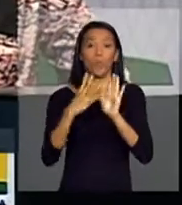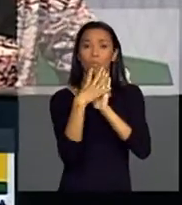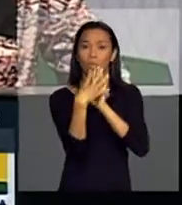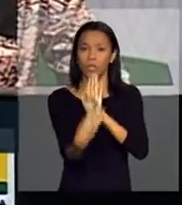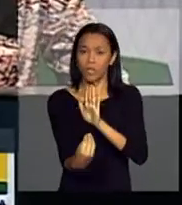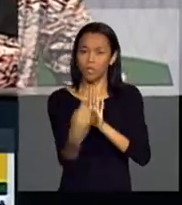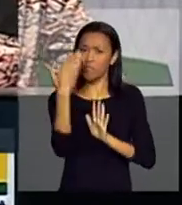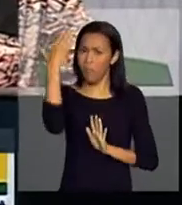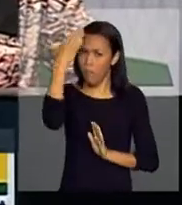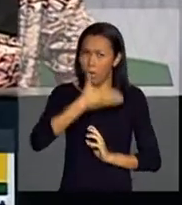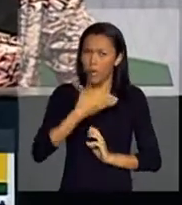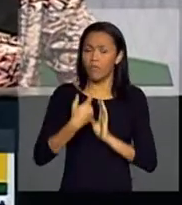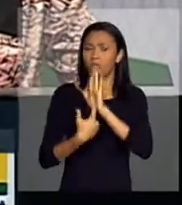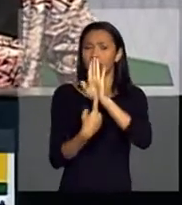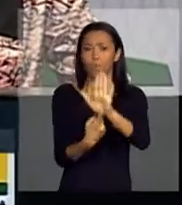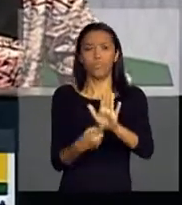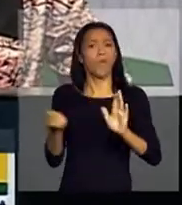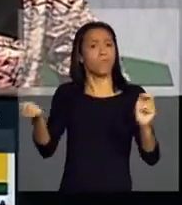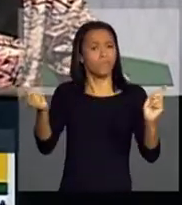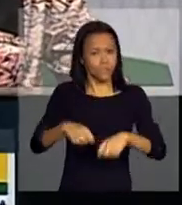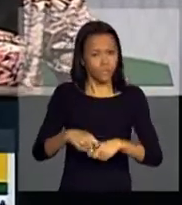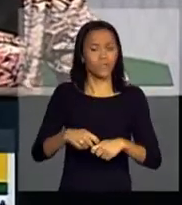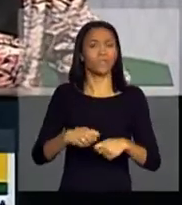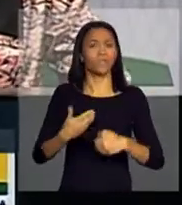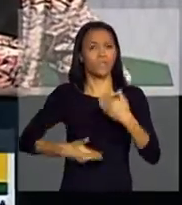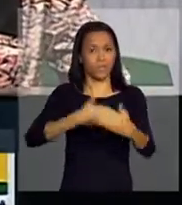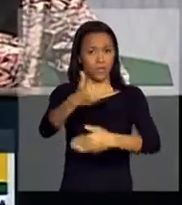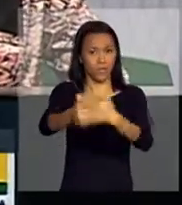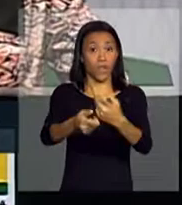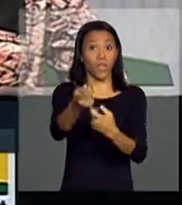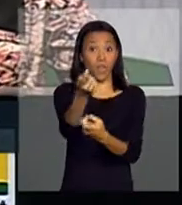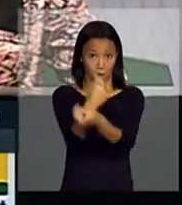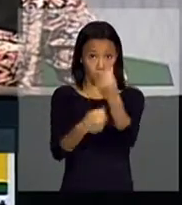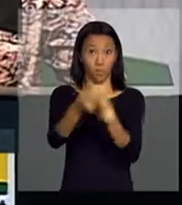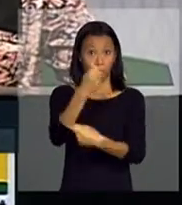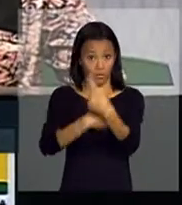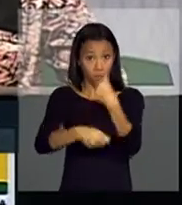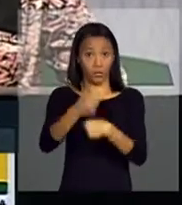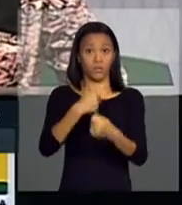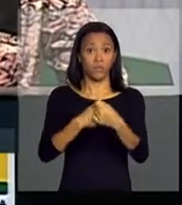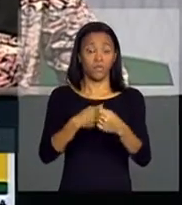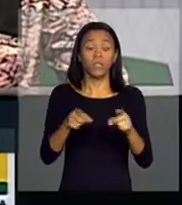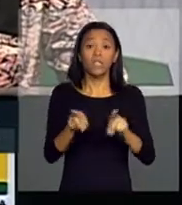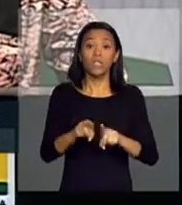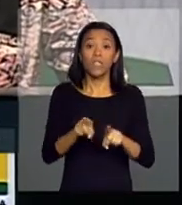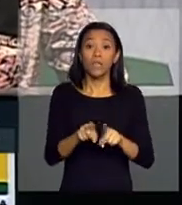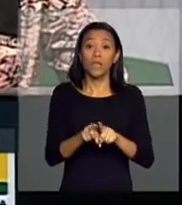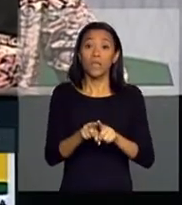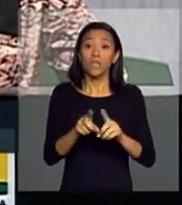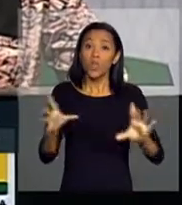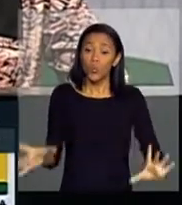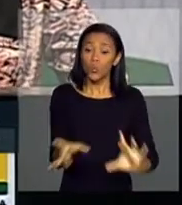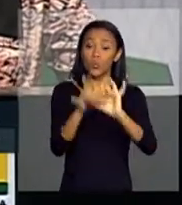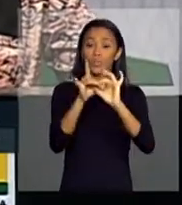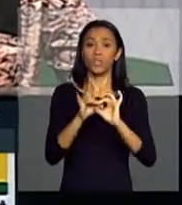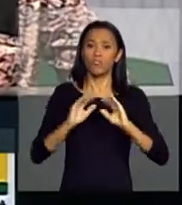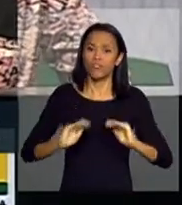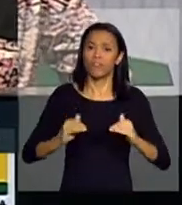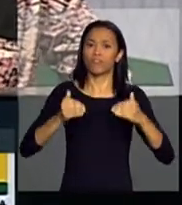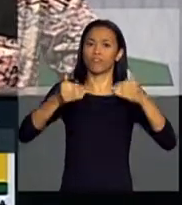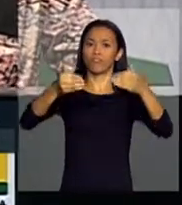que é possível crescer economicamente e levar junto toda a população